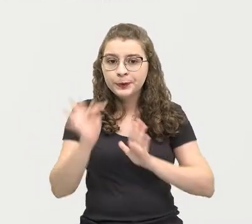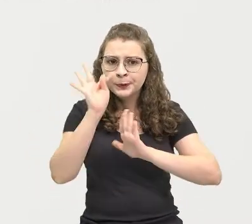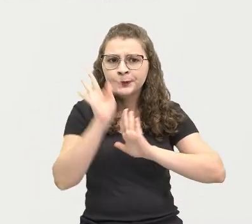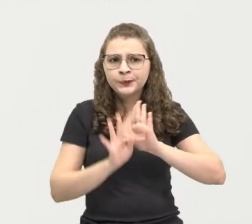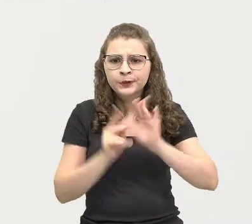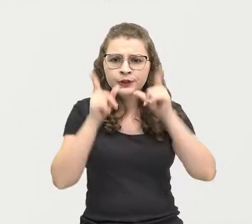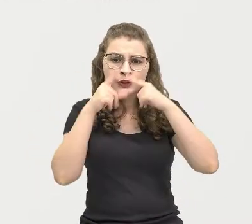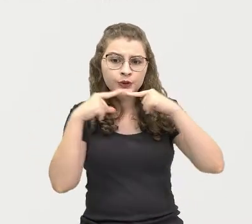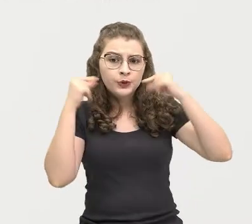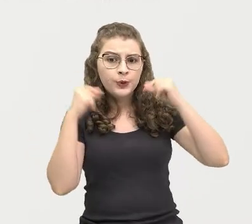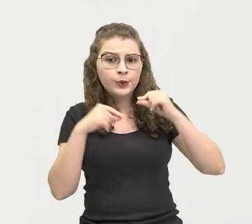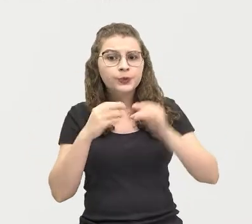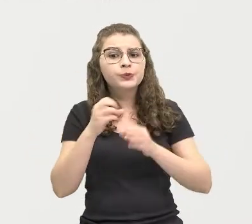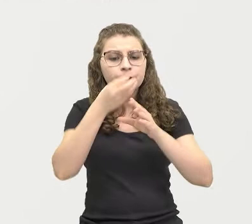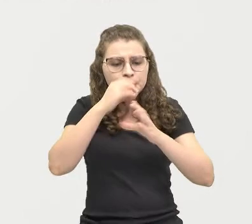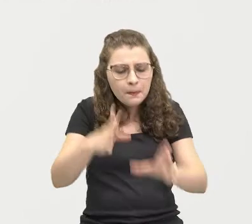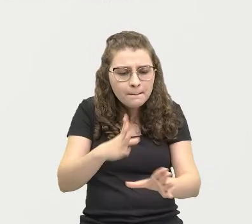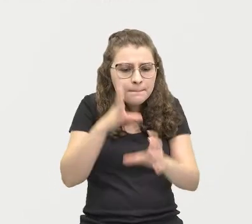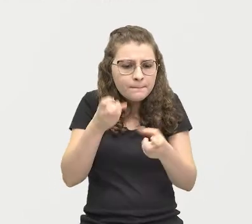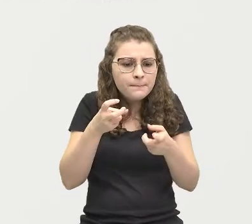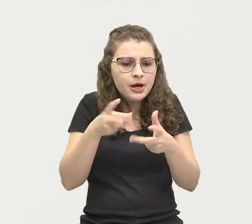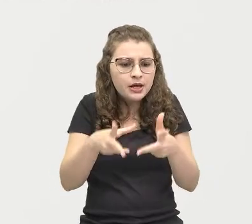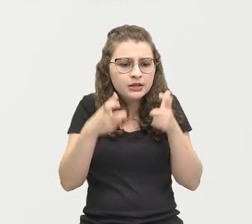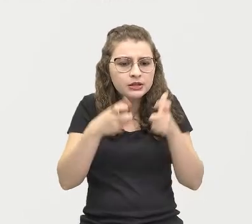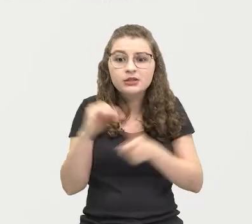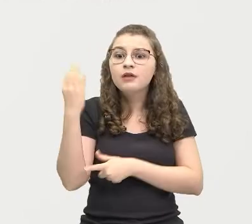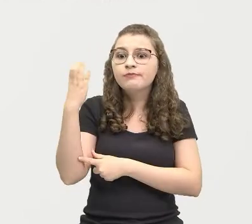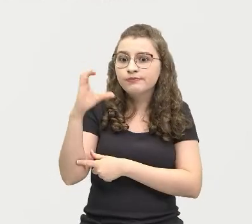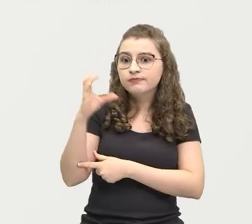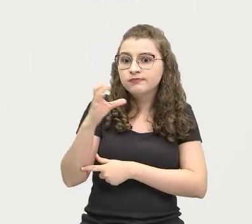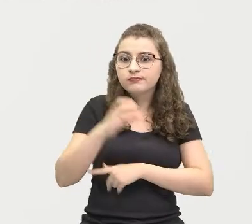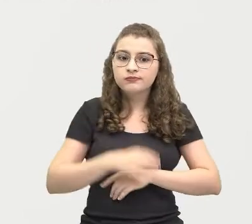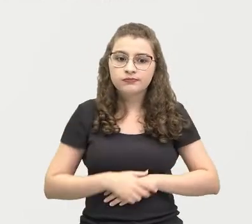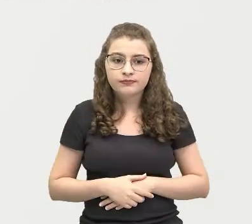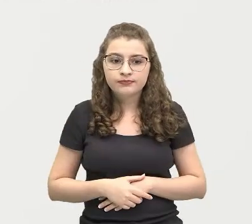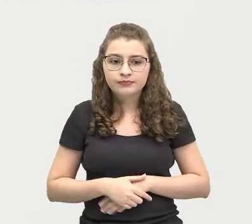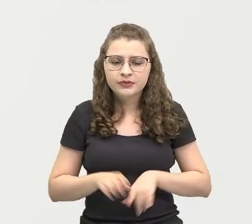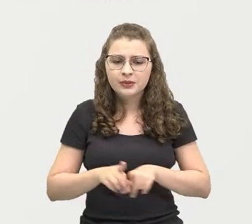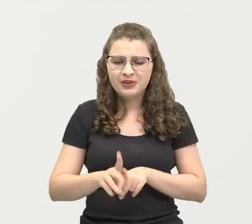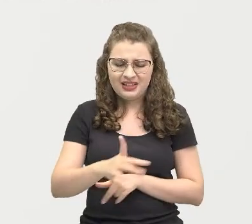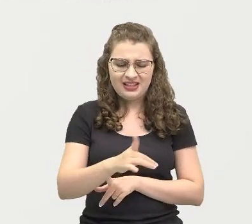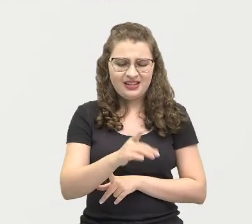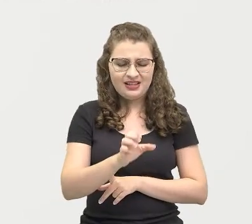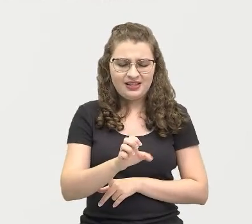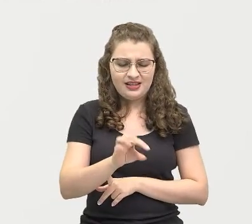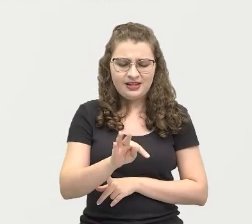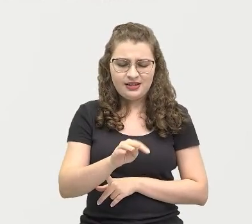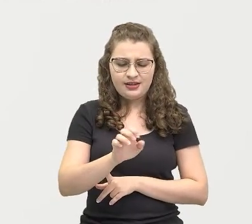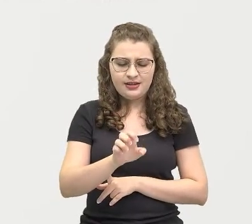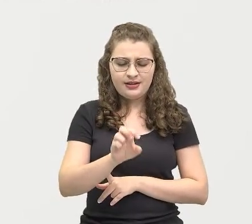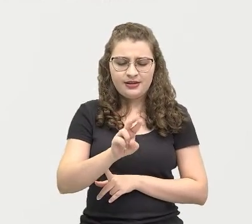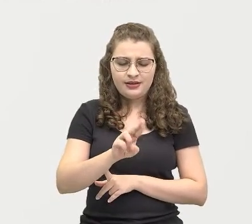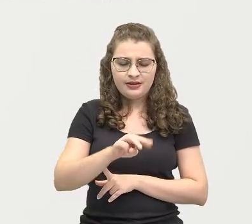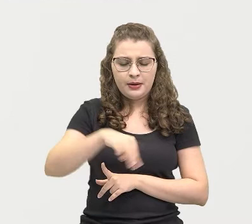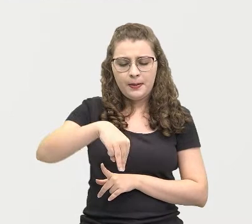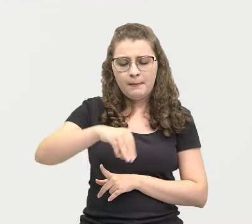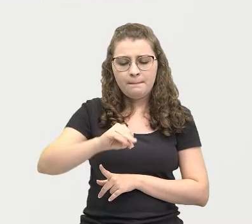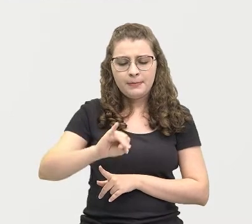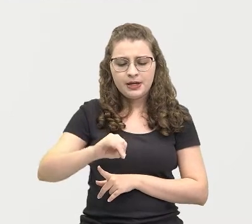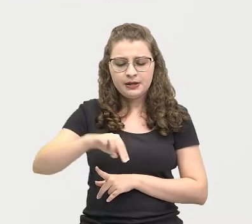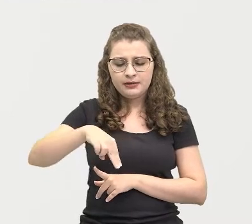algumas características positivistas. E também determinista. O que vem ser determinista?